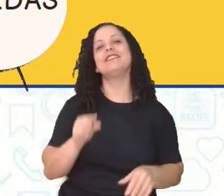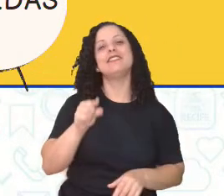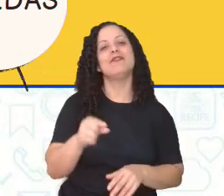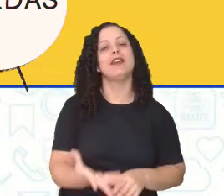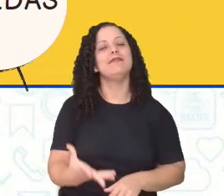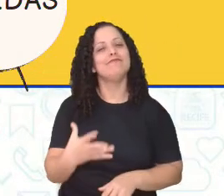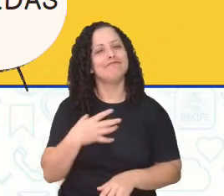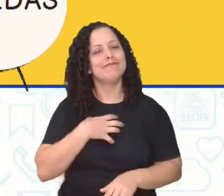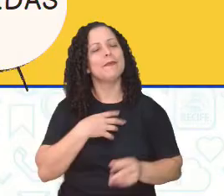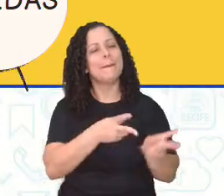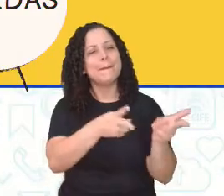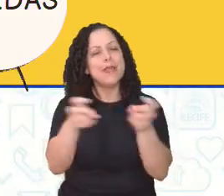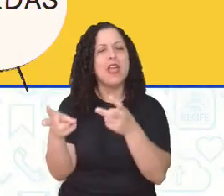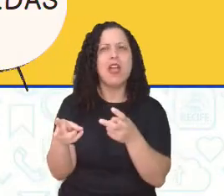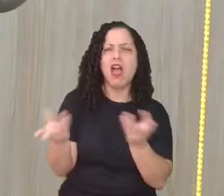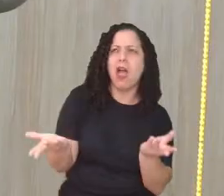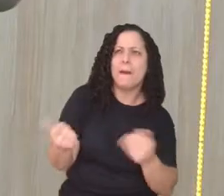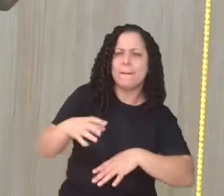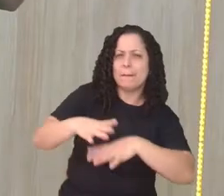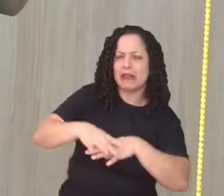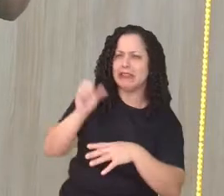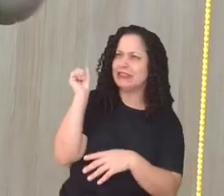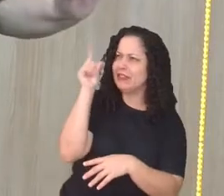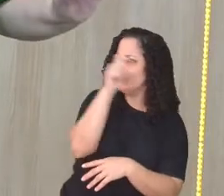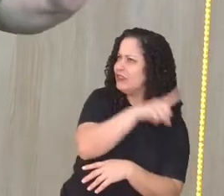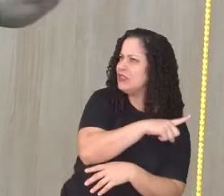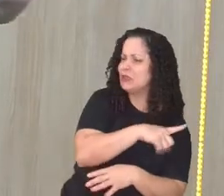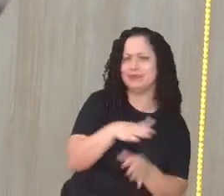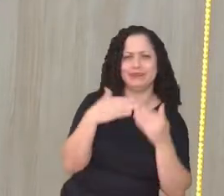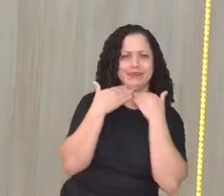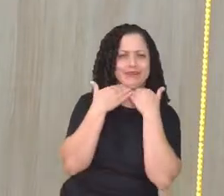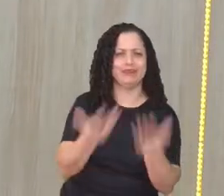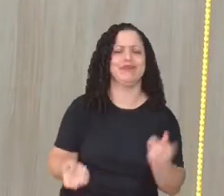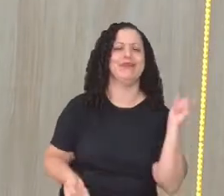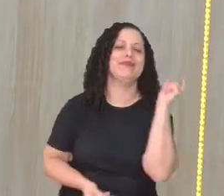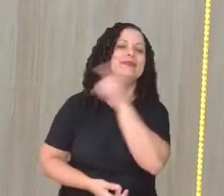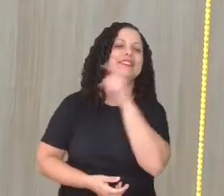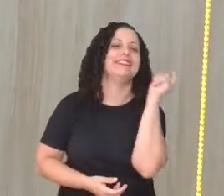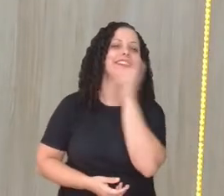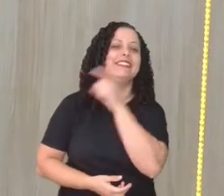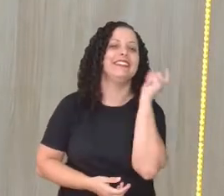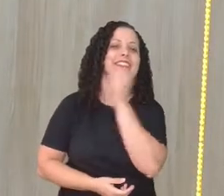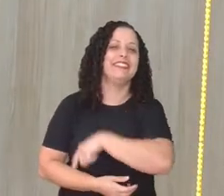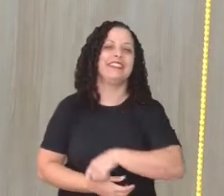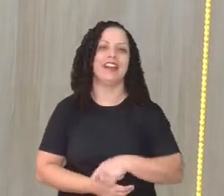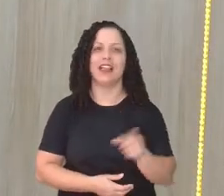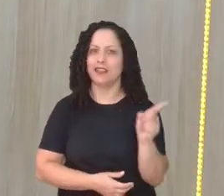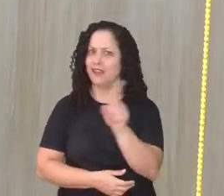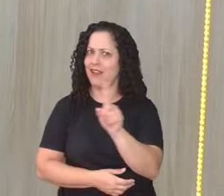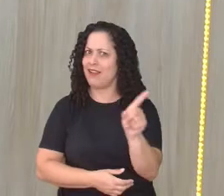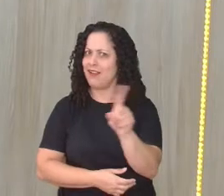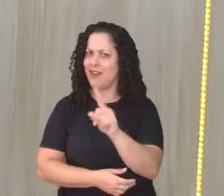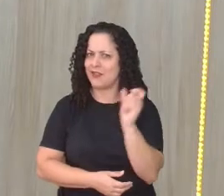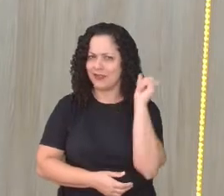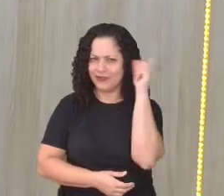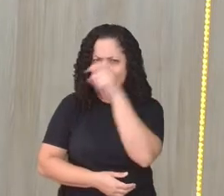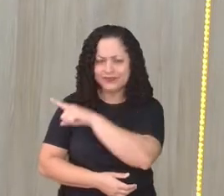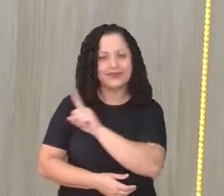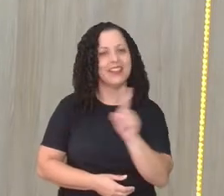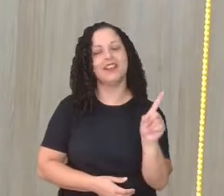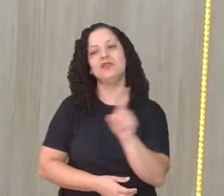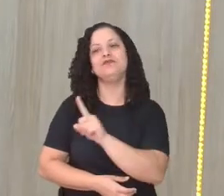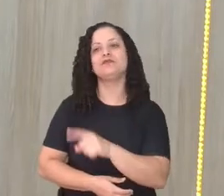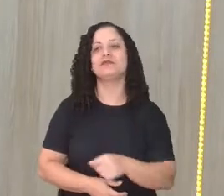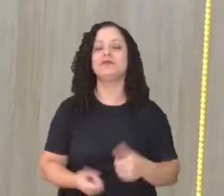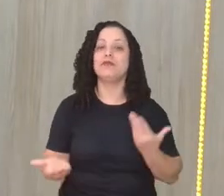história que matemática é complicada, é difícil, é fake news. Não é caixinha. Olha aqui, a gente vai falar